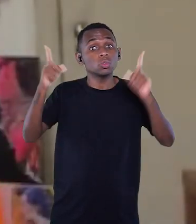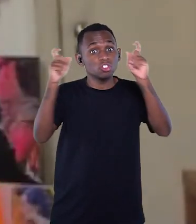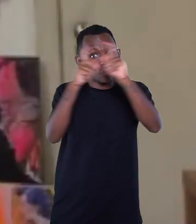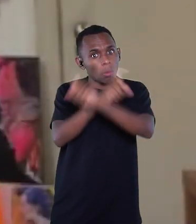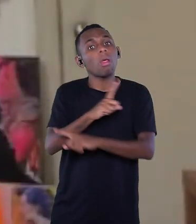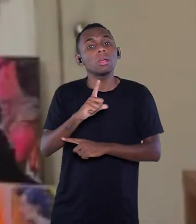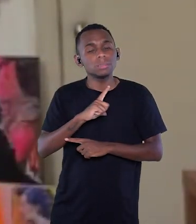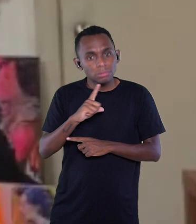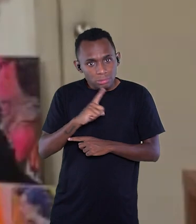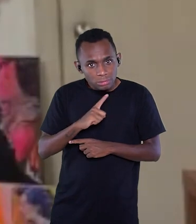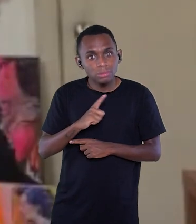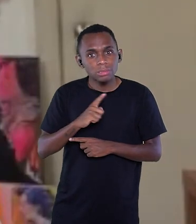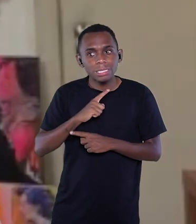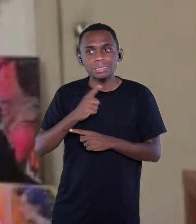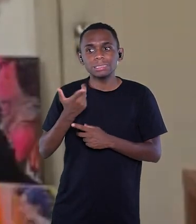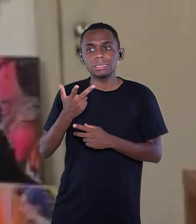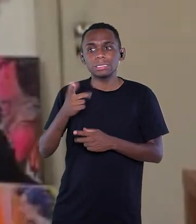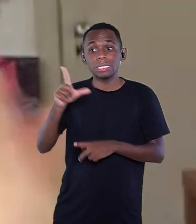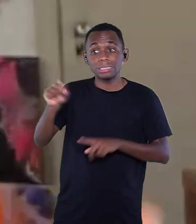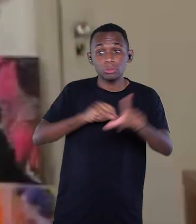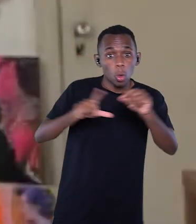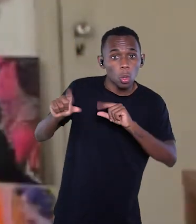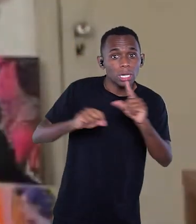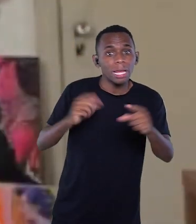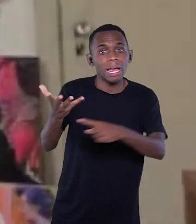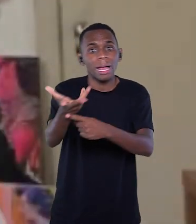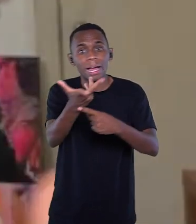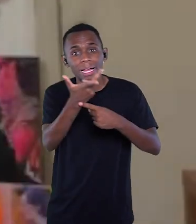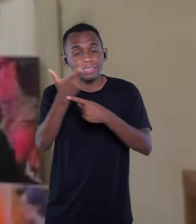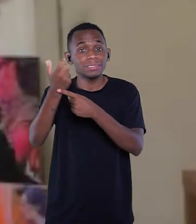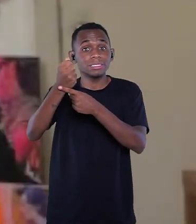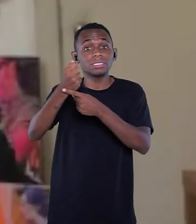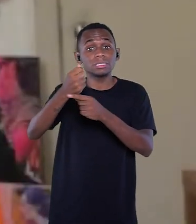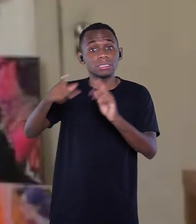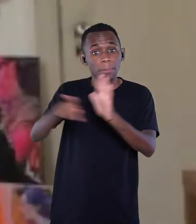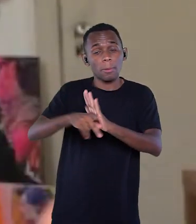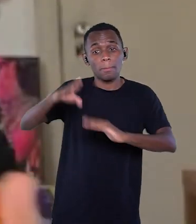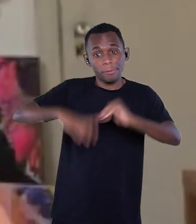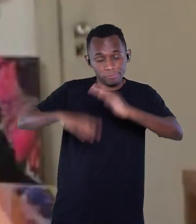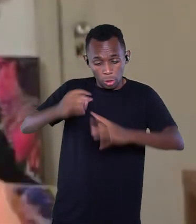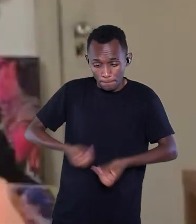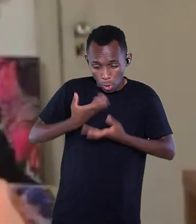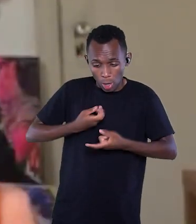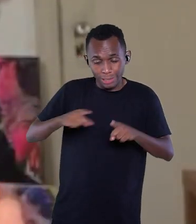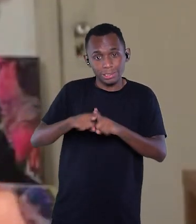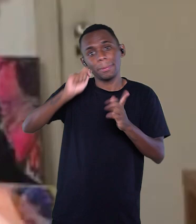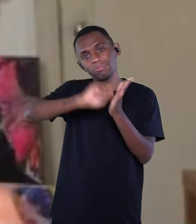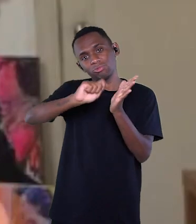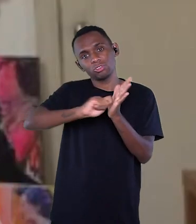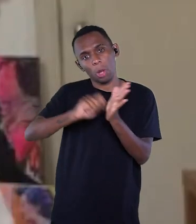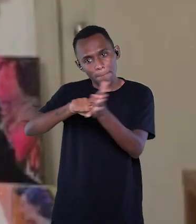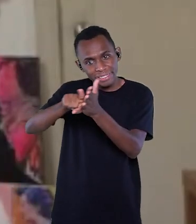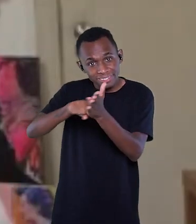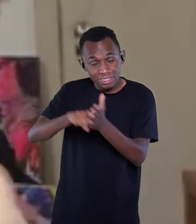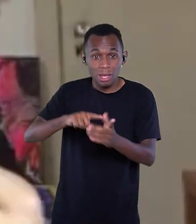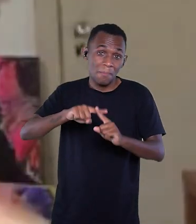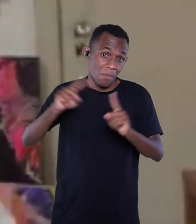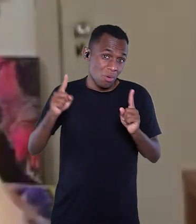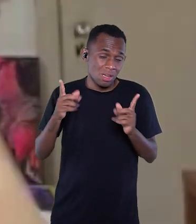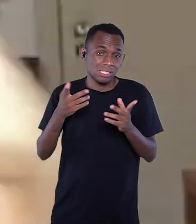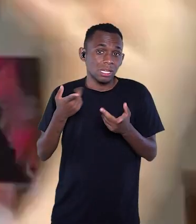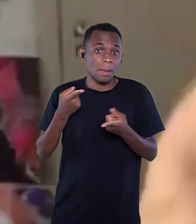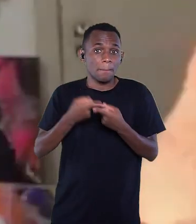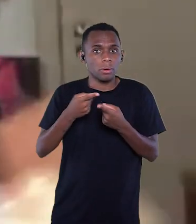de fazer essa seleção das artistas e das poetas que eu queria levar para minha pesquisa, né? Porque, assim, não era uma coisa de